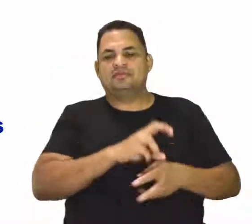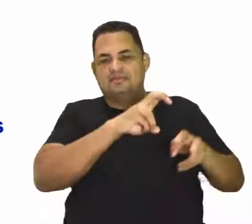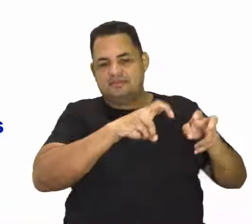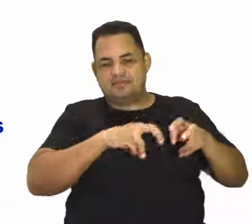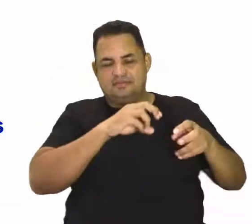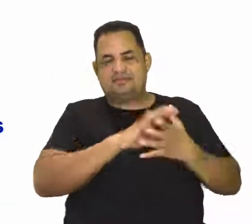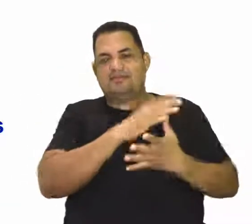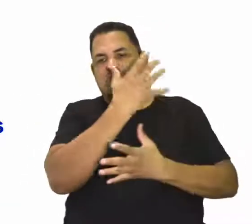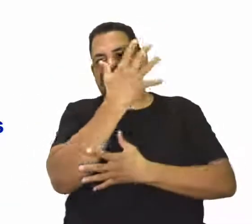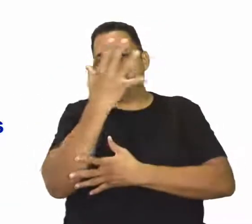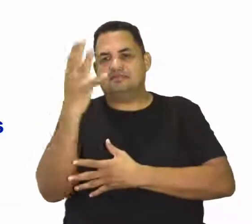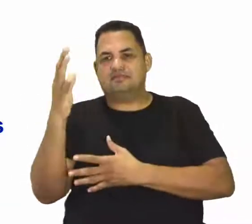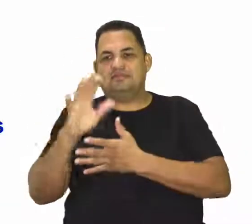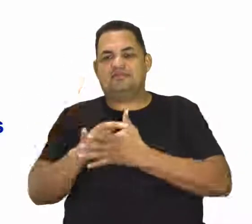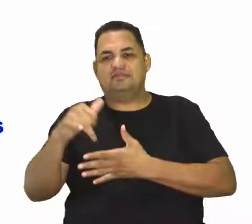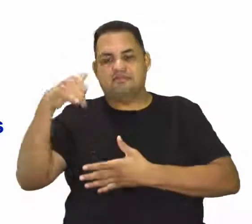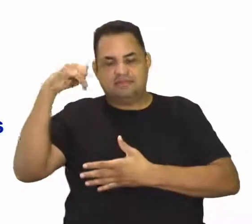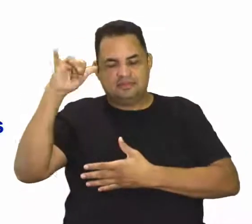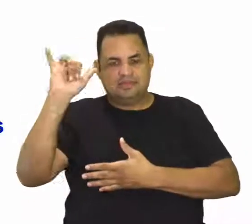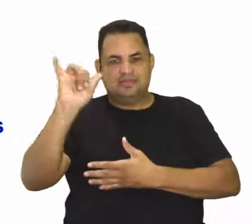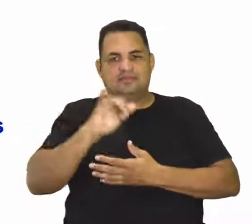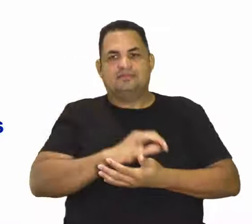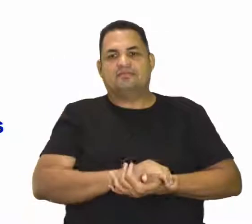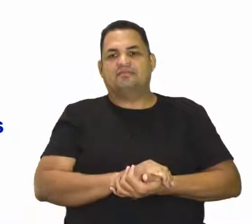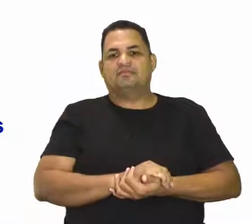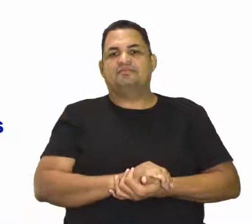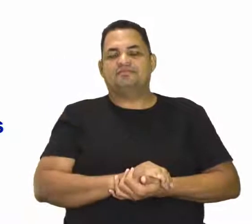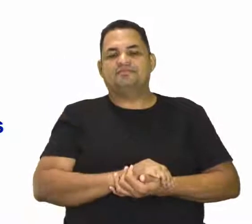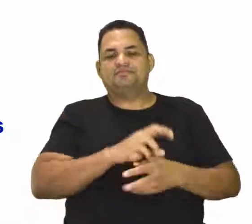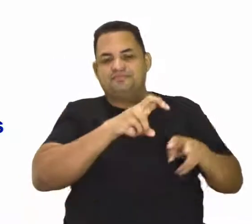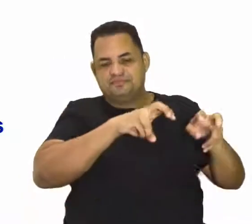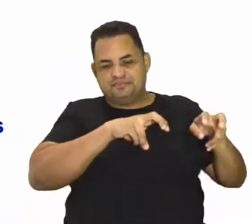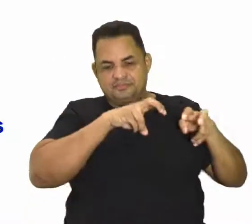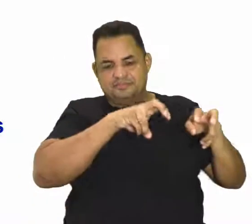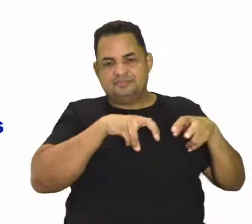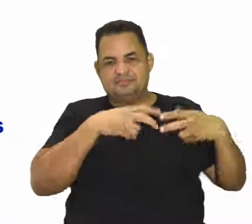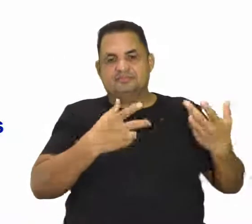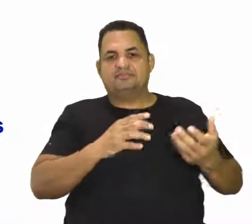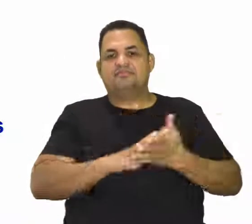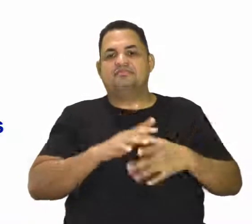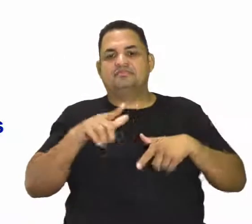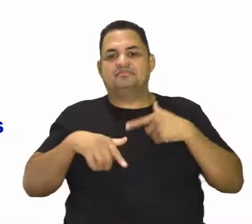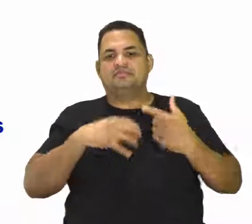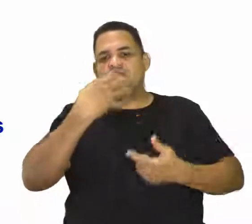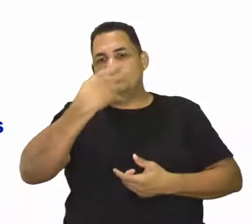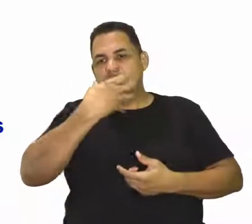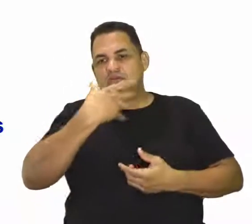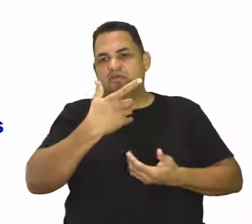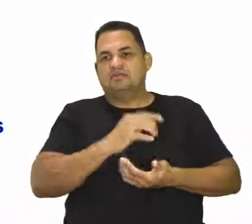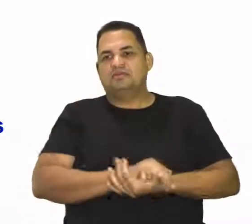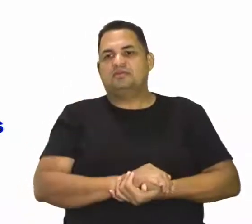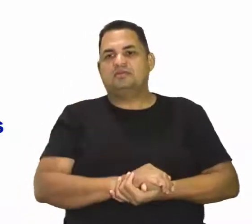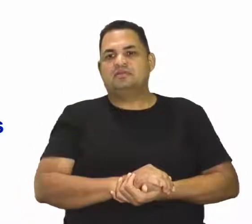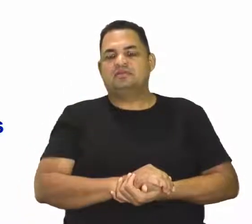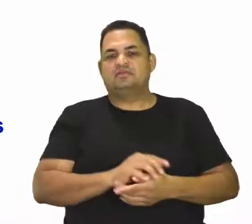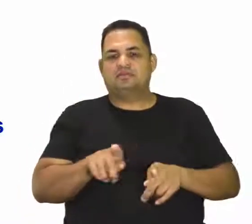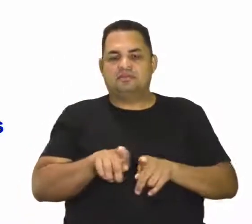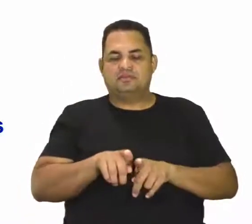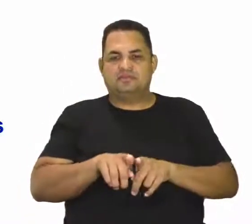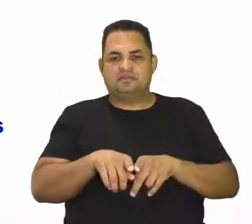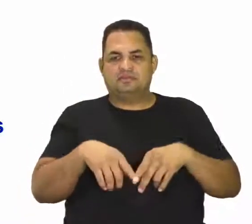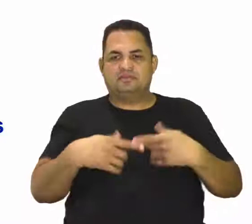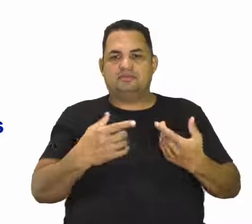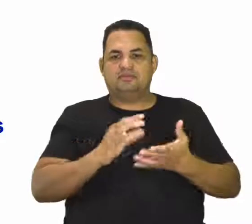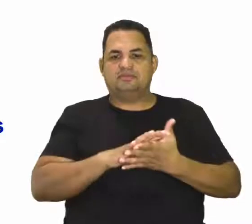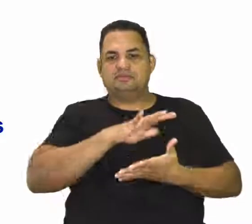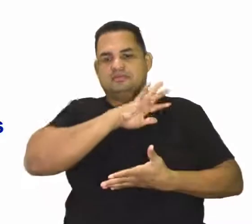Agro-silvipastoril. Aí a gente coloca agricultura, coloca produção de madeira, produção de fruto, não é isso? E também bota o quê?